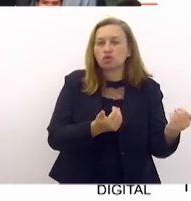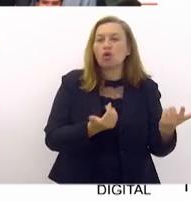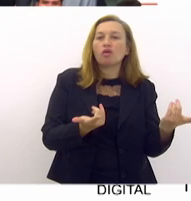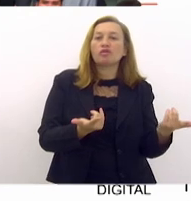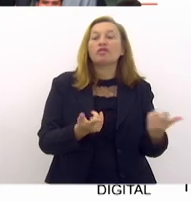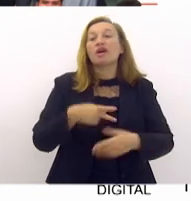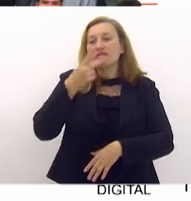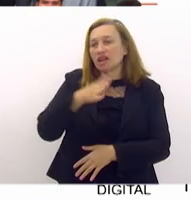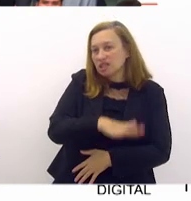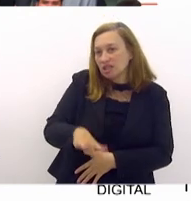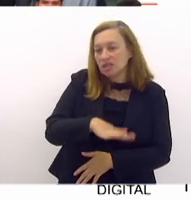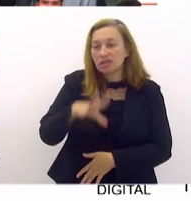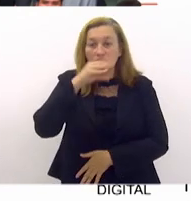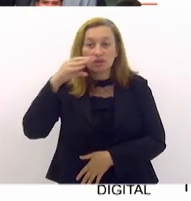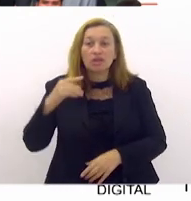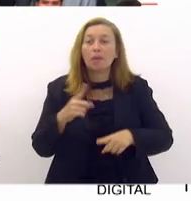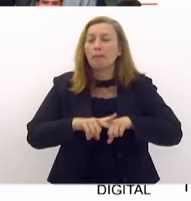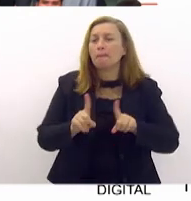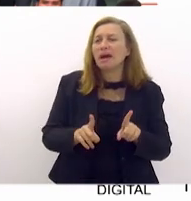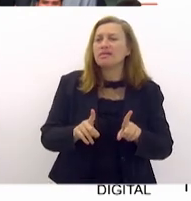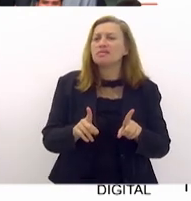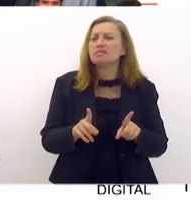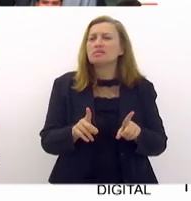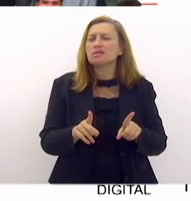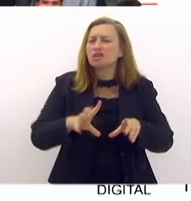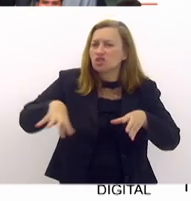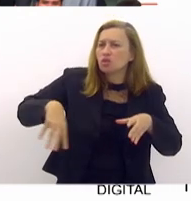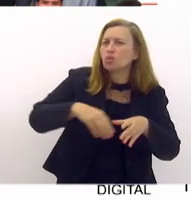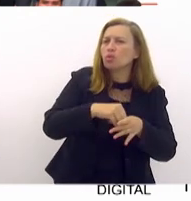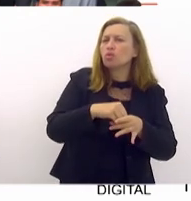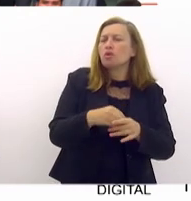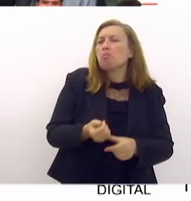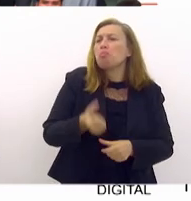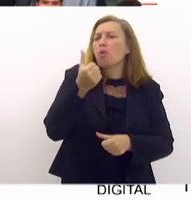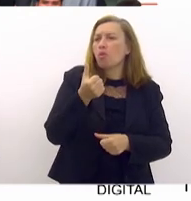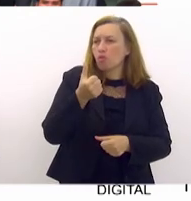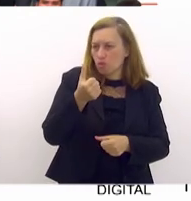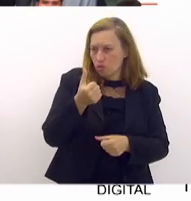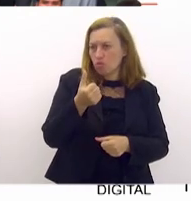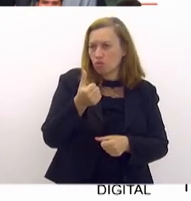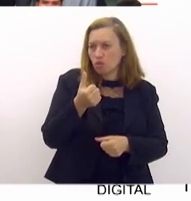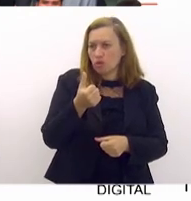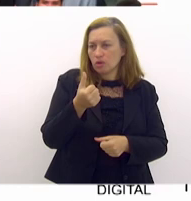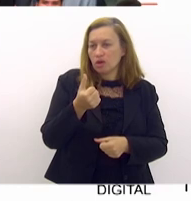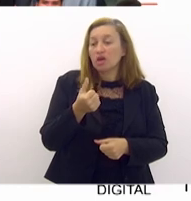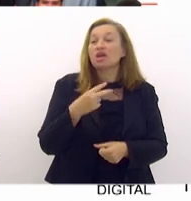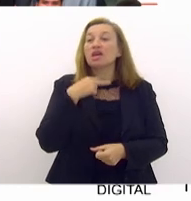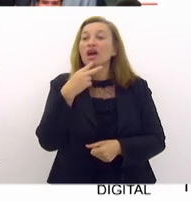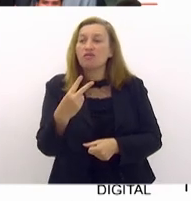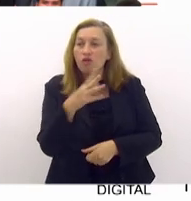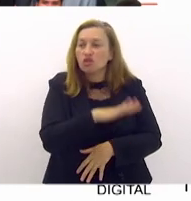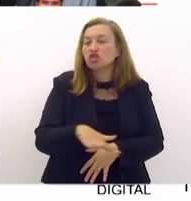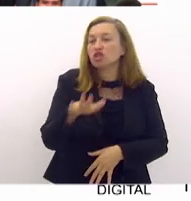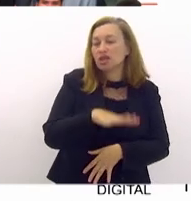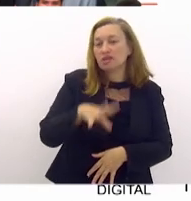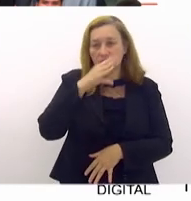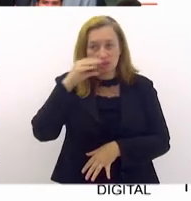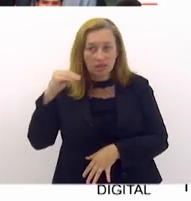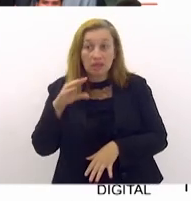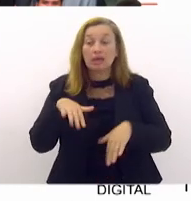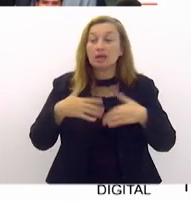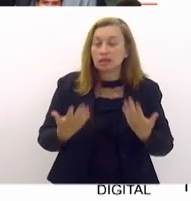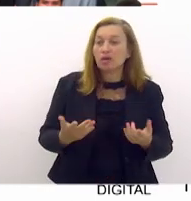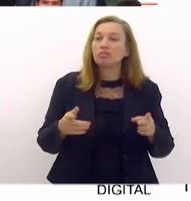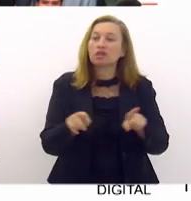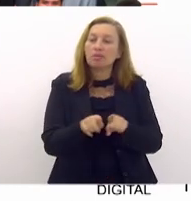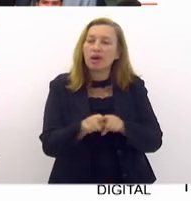crianças e adolescentes, mas a gente ainda inclui pouco a participação e a voz de crianças e de adolescentes. Então, esse